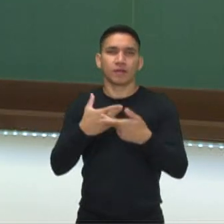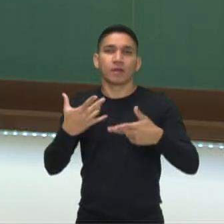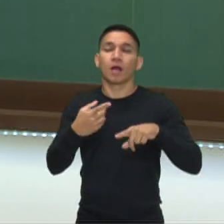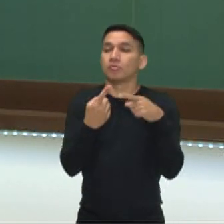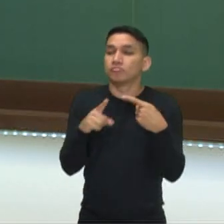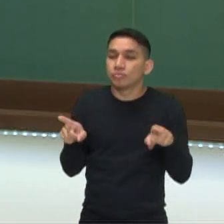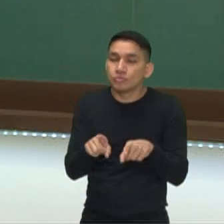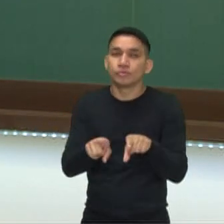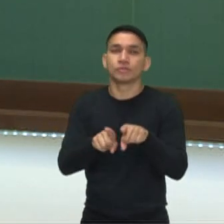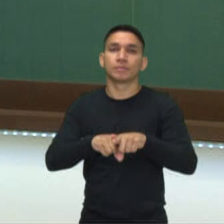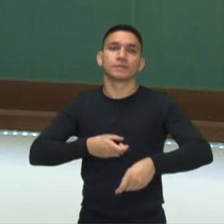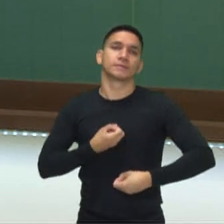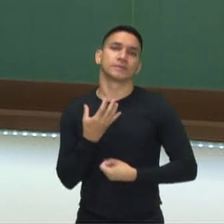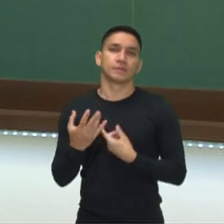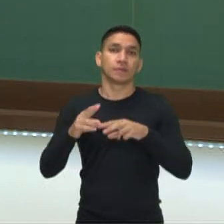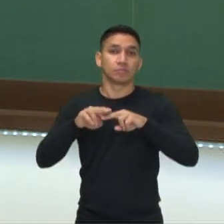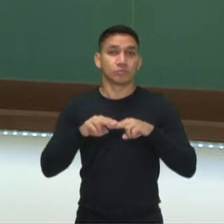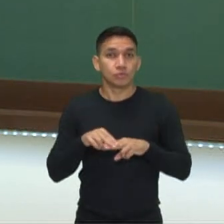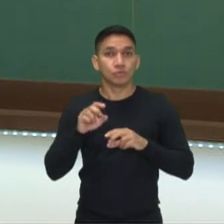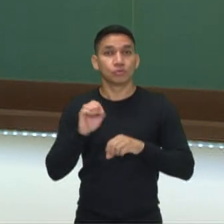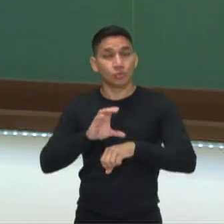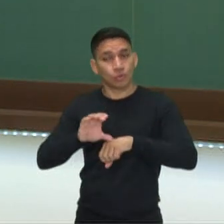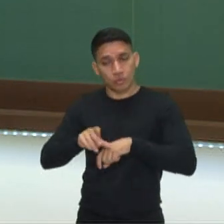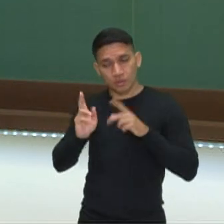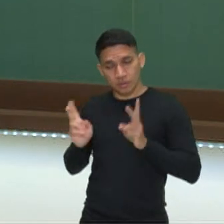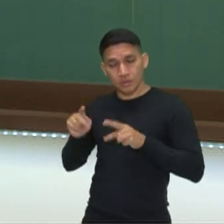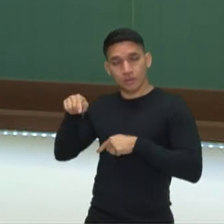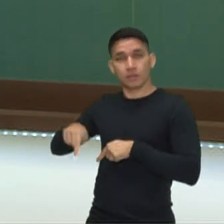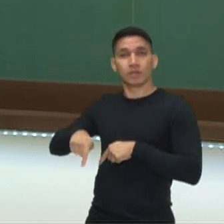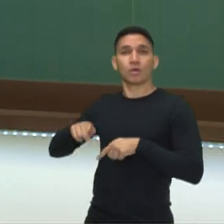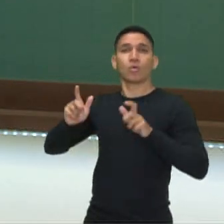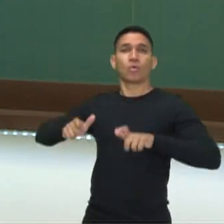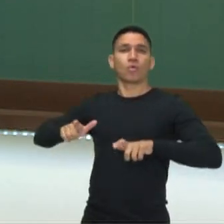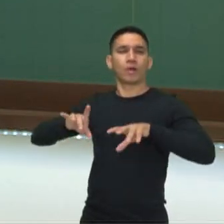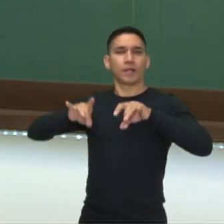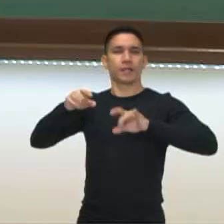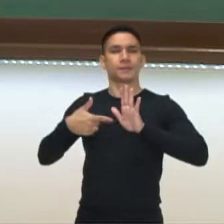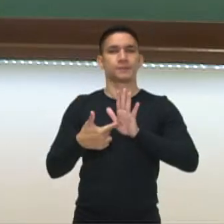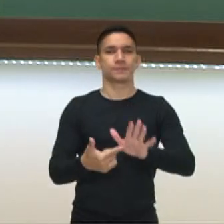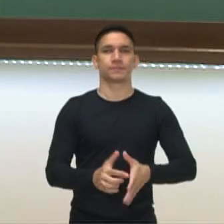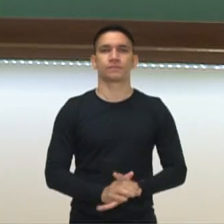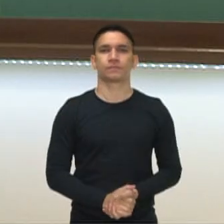música e poesia, e por isso os concursos aconteciam nesse mesmo local onde acontecia o teatro.